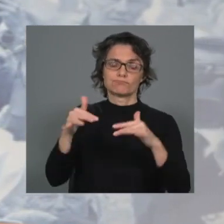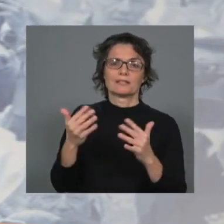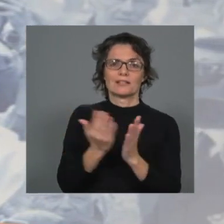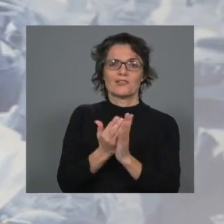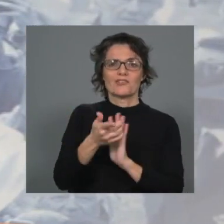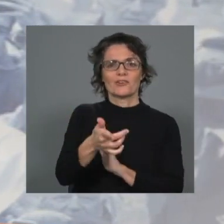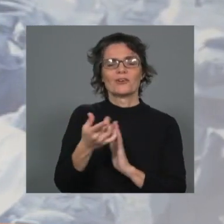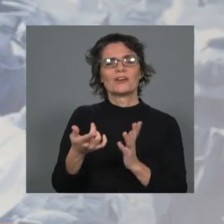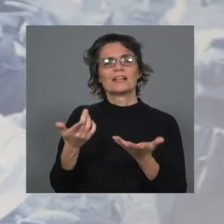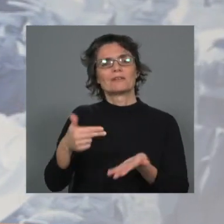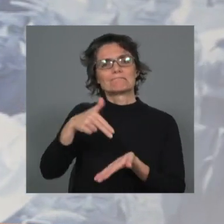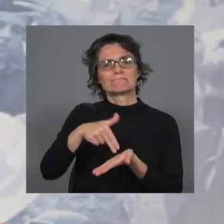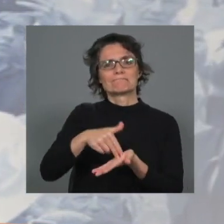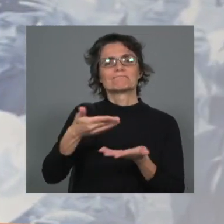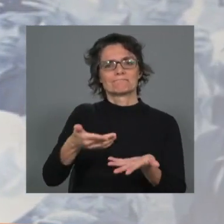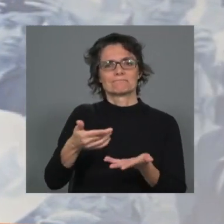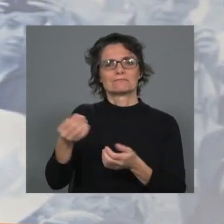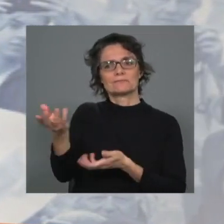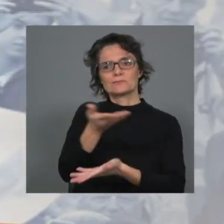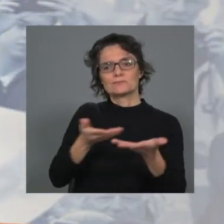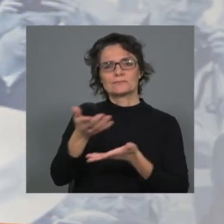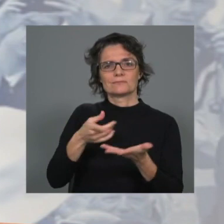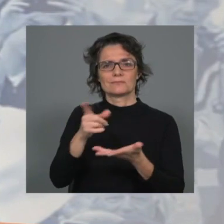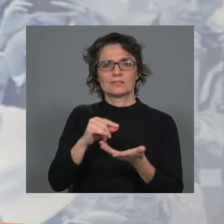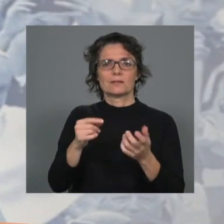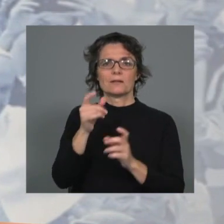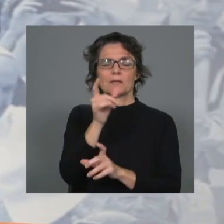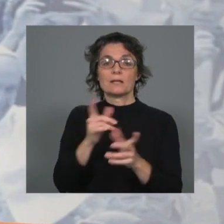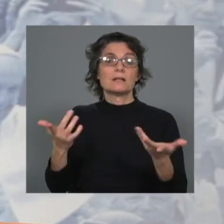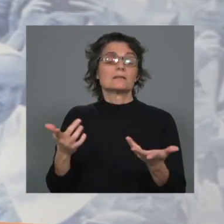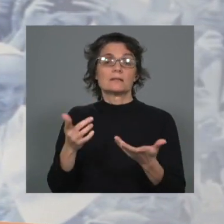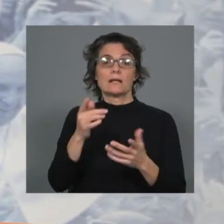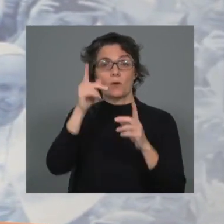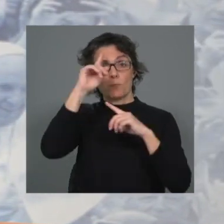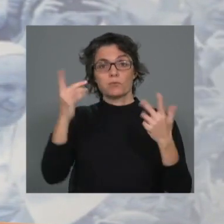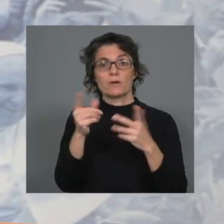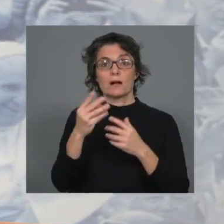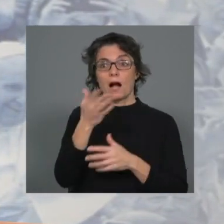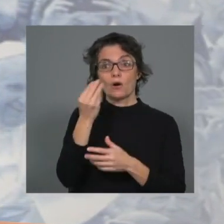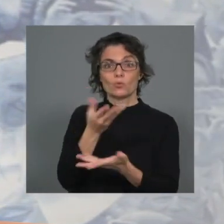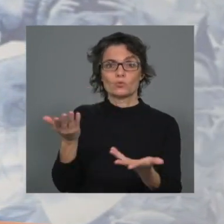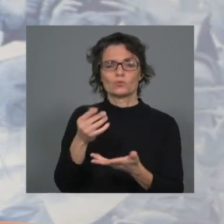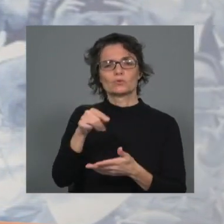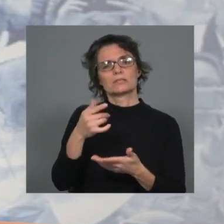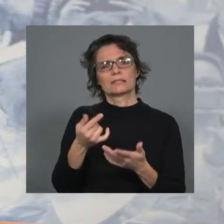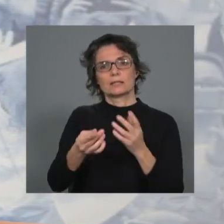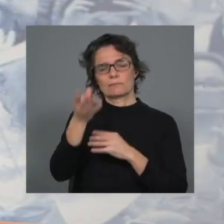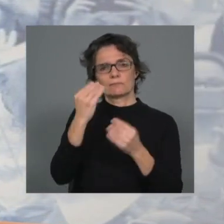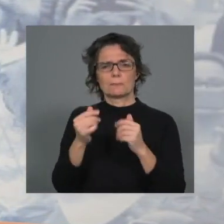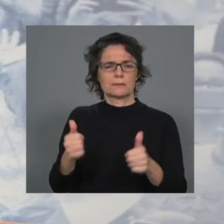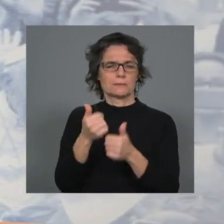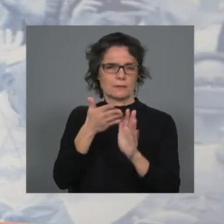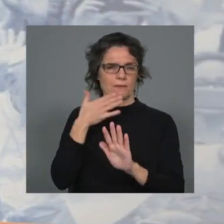a modalidades de ensino e convívio entre alunos e professores que são mais facilitadoras de aprendizagem e